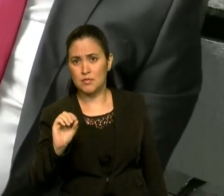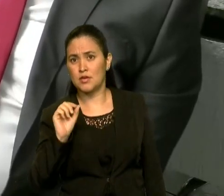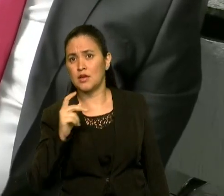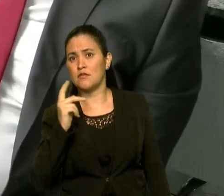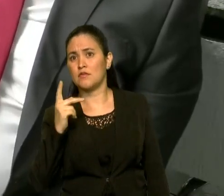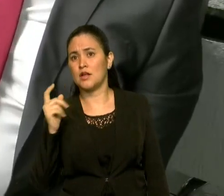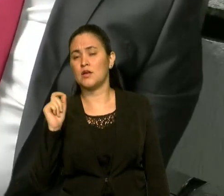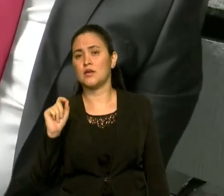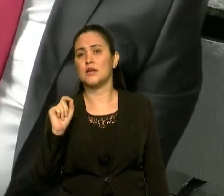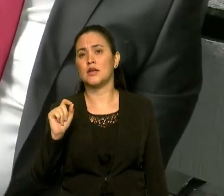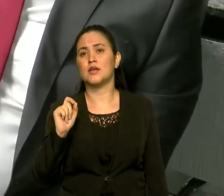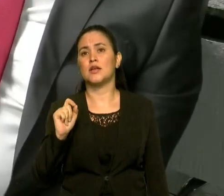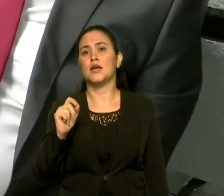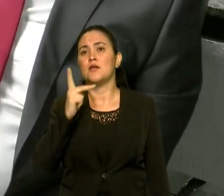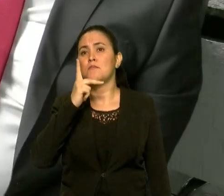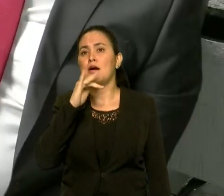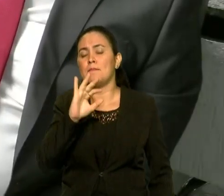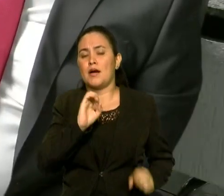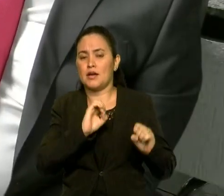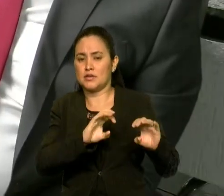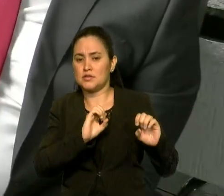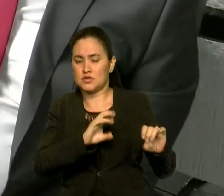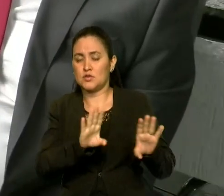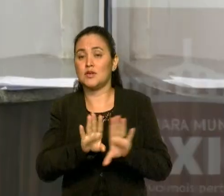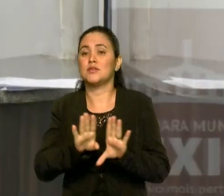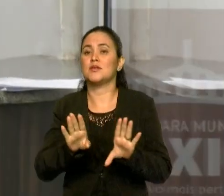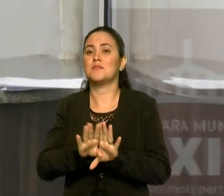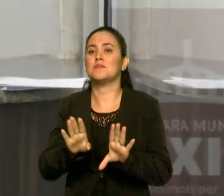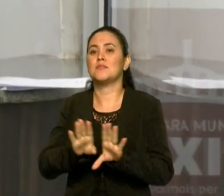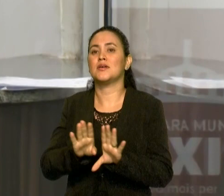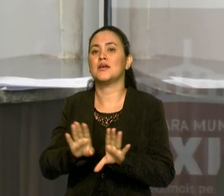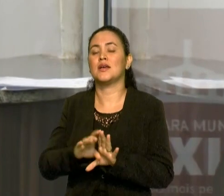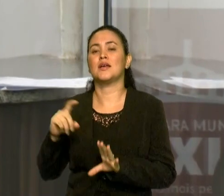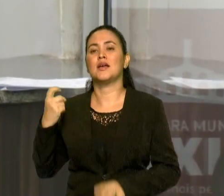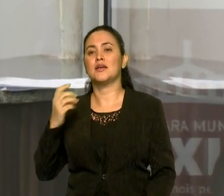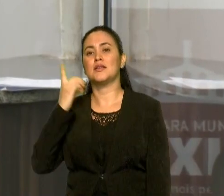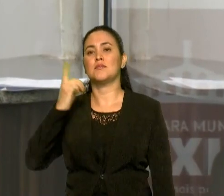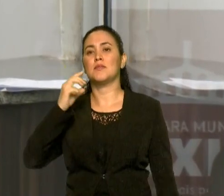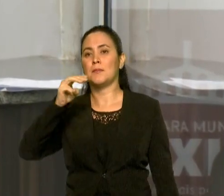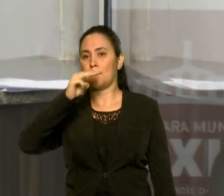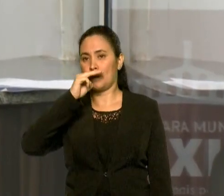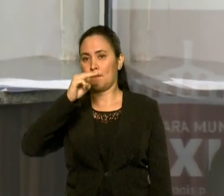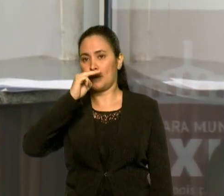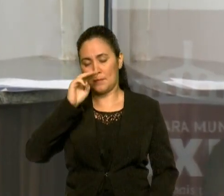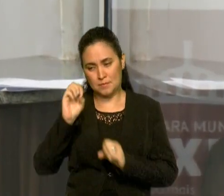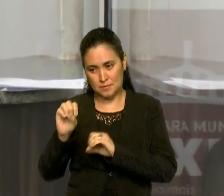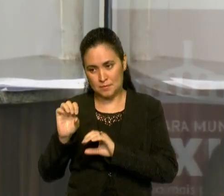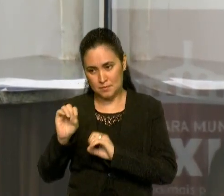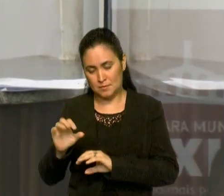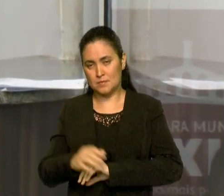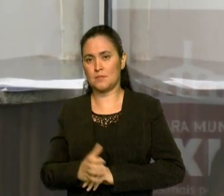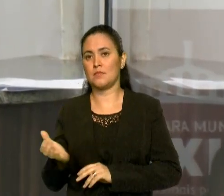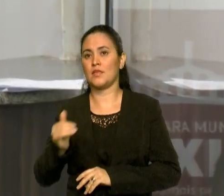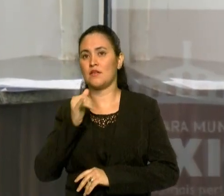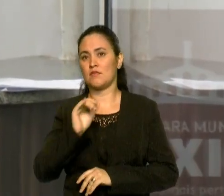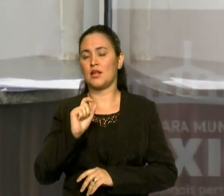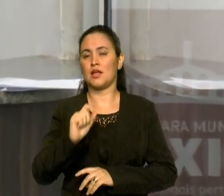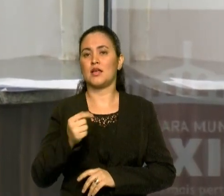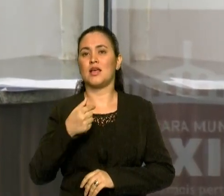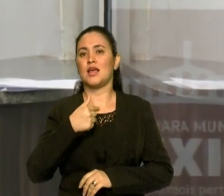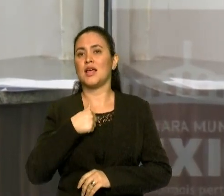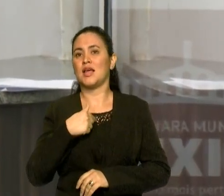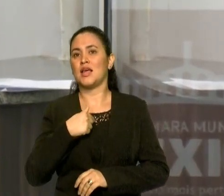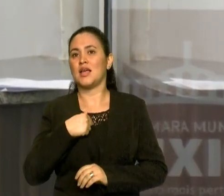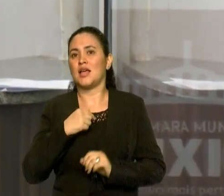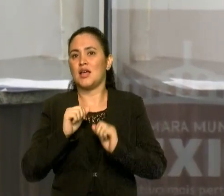outra você falou no nome do nosso saudoso Humberto Coutinho. Quero lhe dizer também que eu andei muito